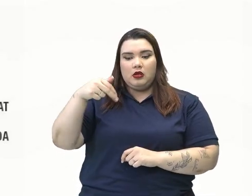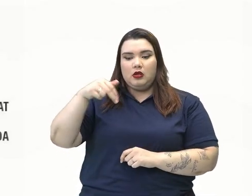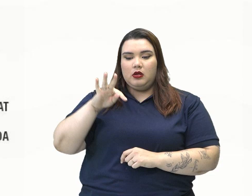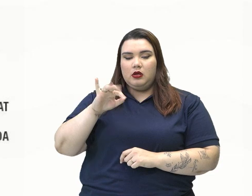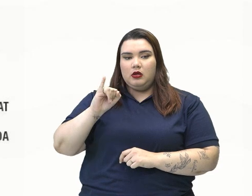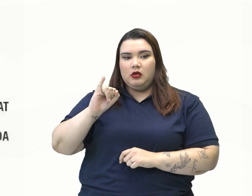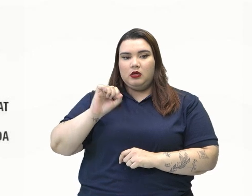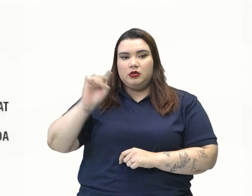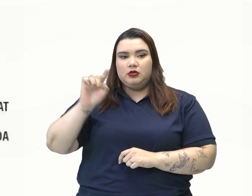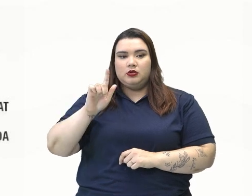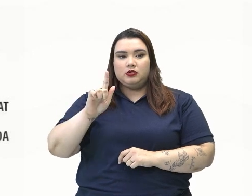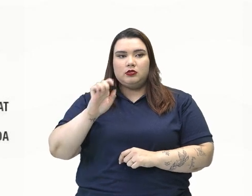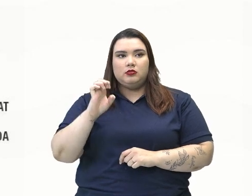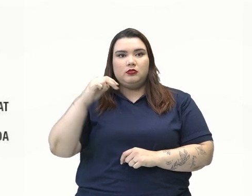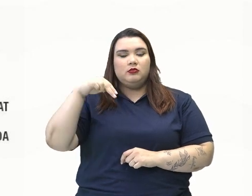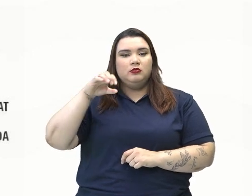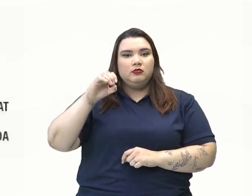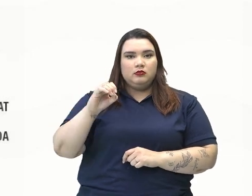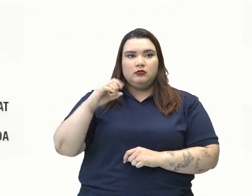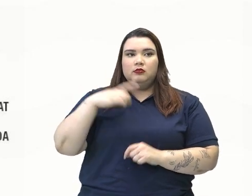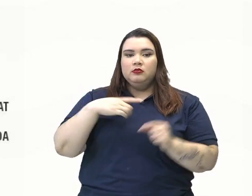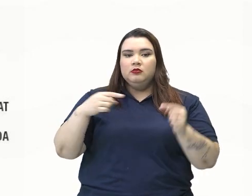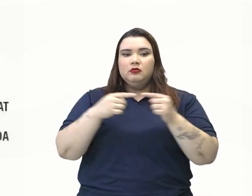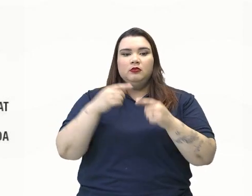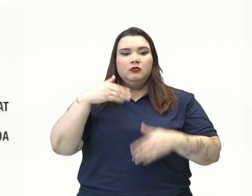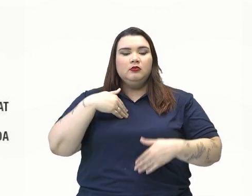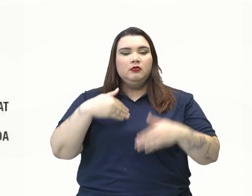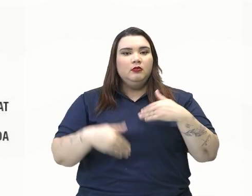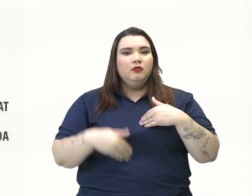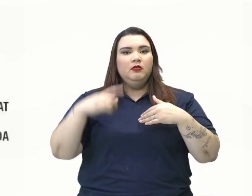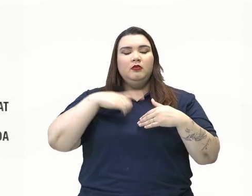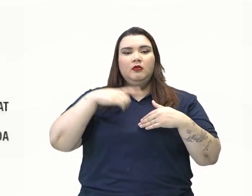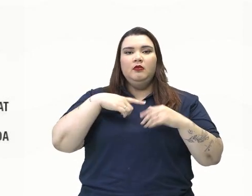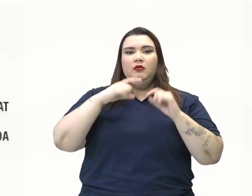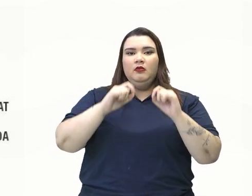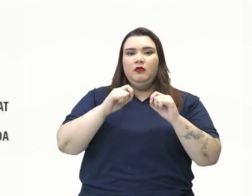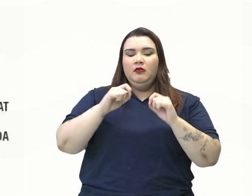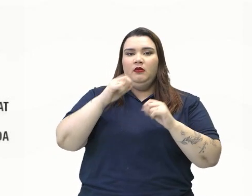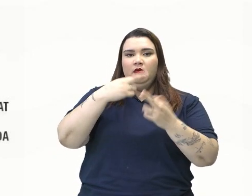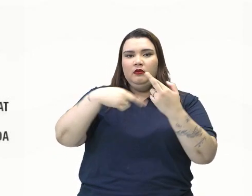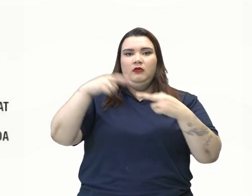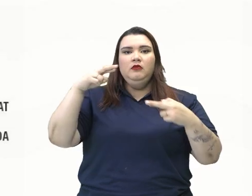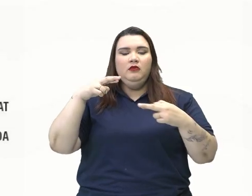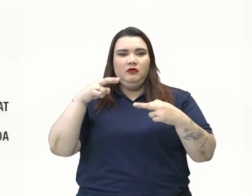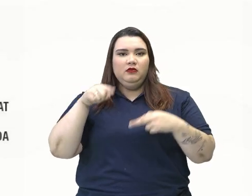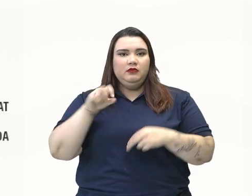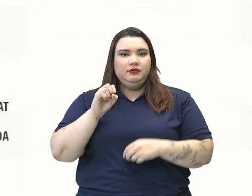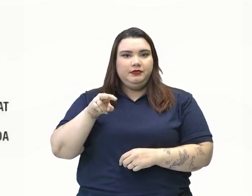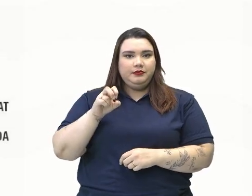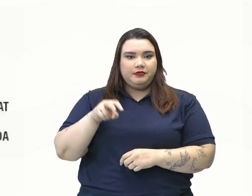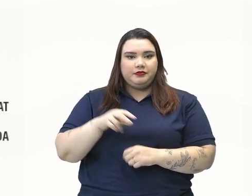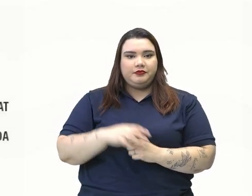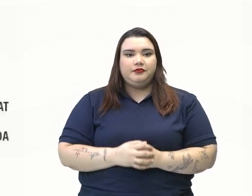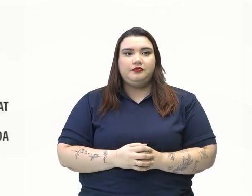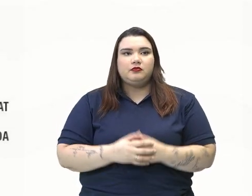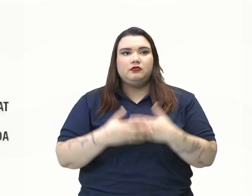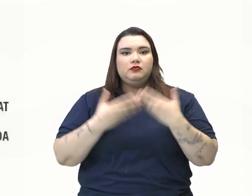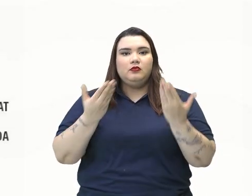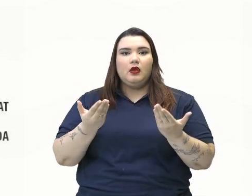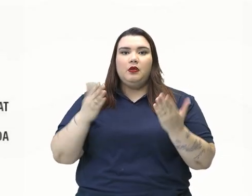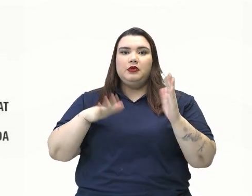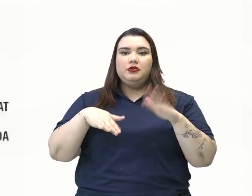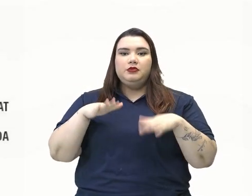Ou vão, então, né, fazer com que o nosso organismo tenha uma reação a esses vírus. Geralmente,